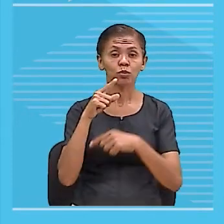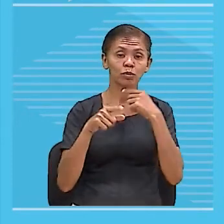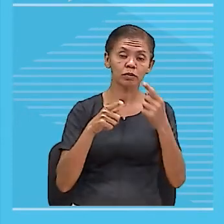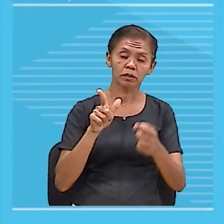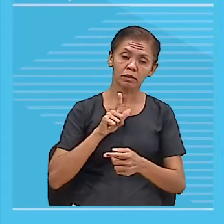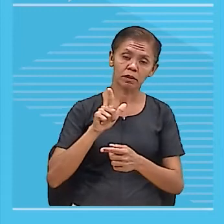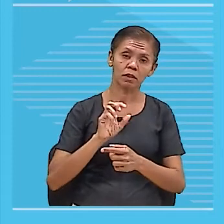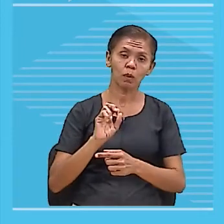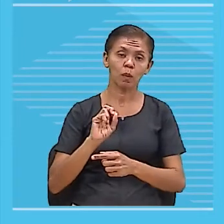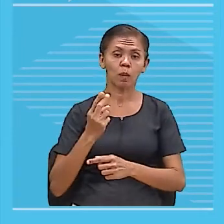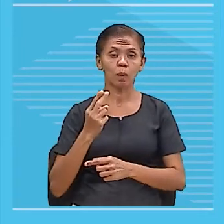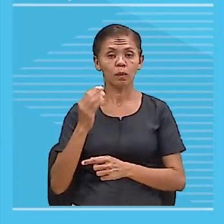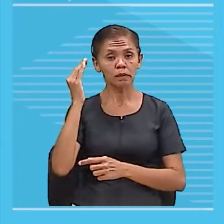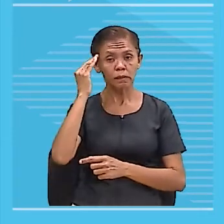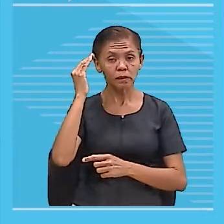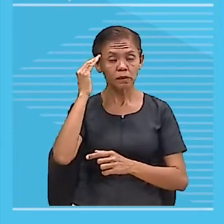E aí?